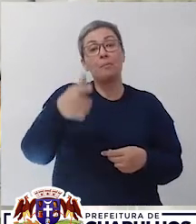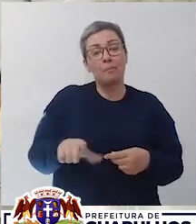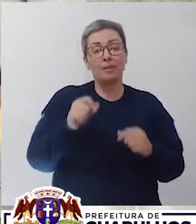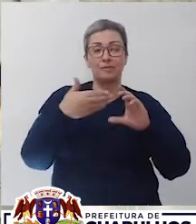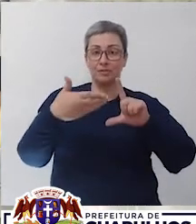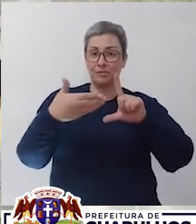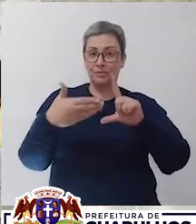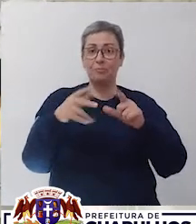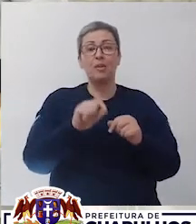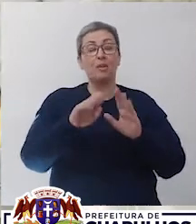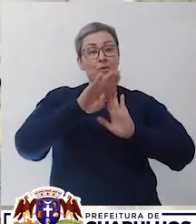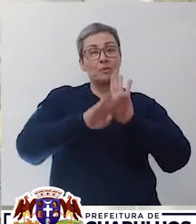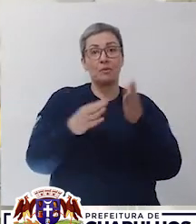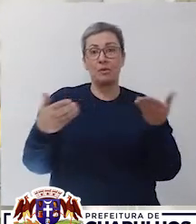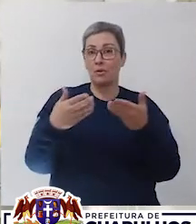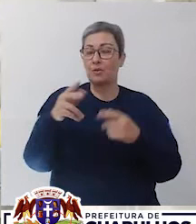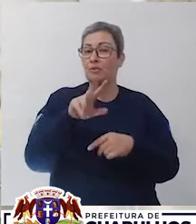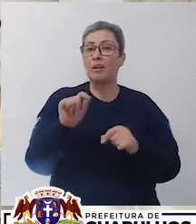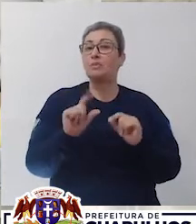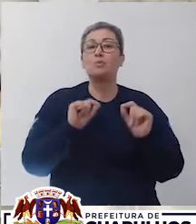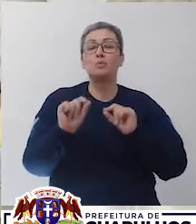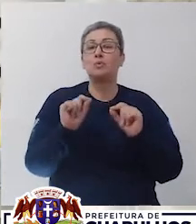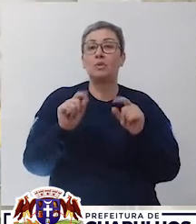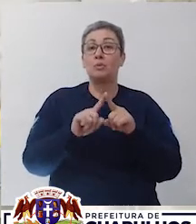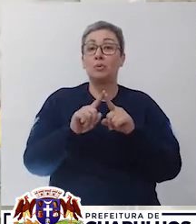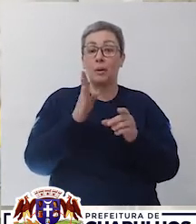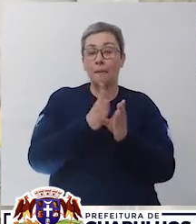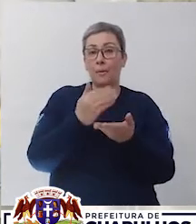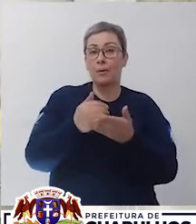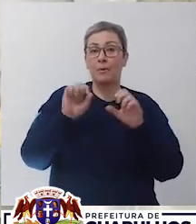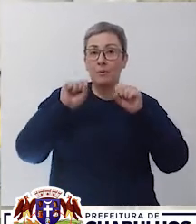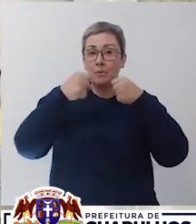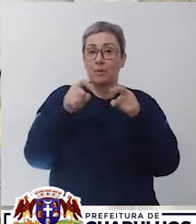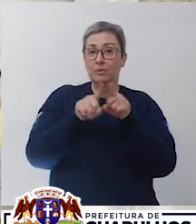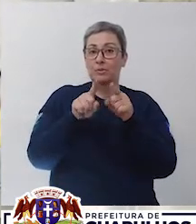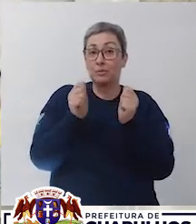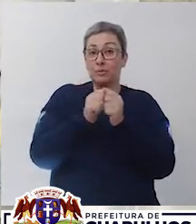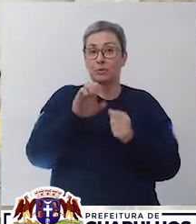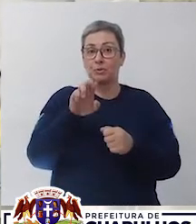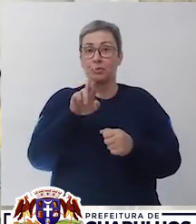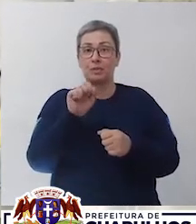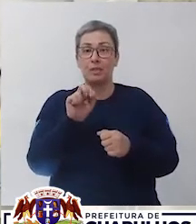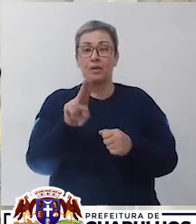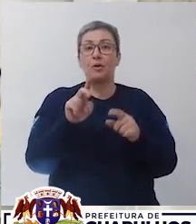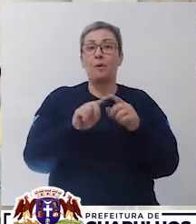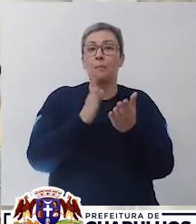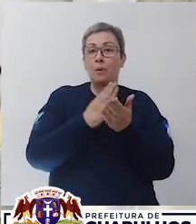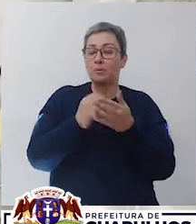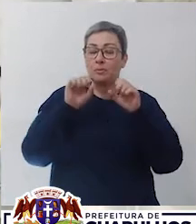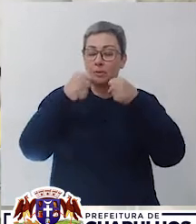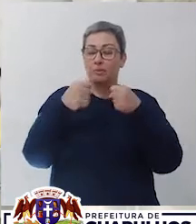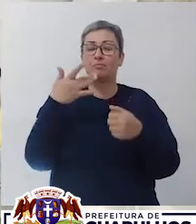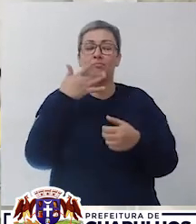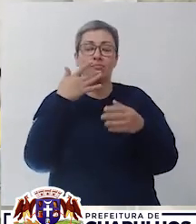para mais uma videoaula. Nas receitas de hoje, o que teremos, Maroli? Teremos um bolo de milho com um curau. Um bolo